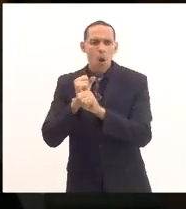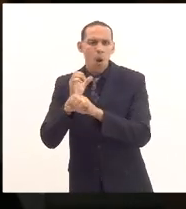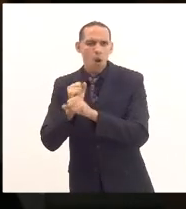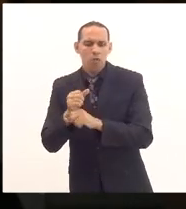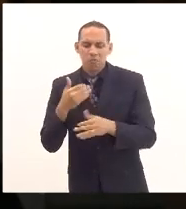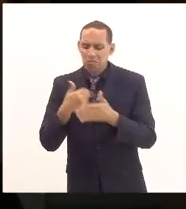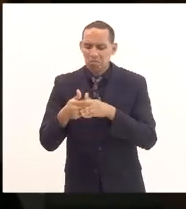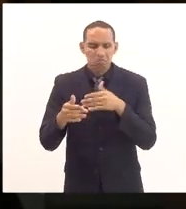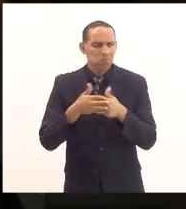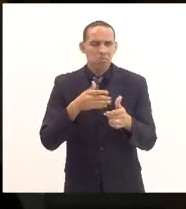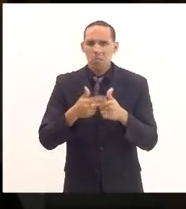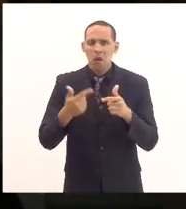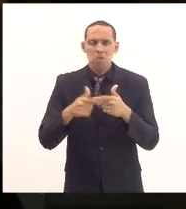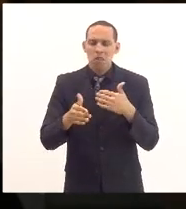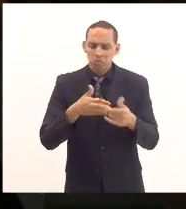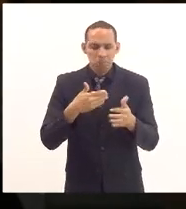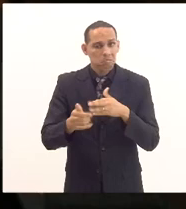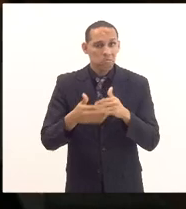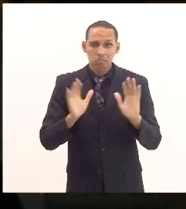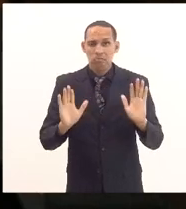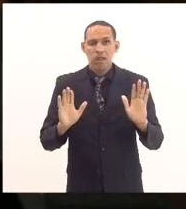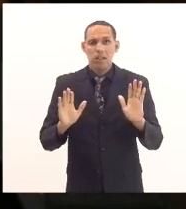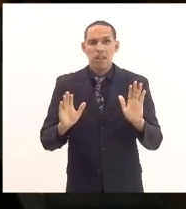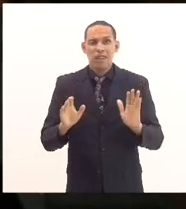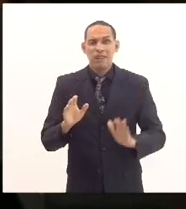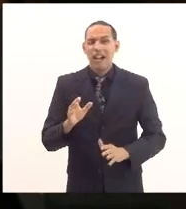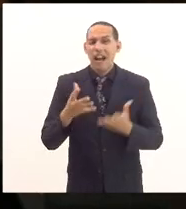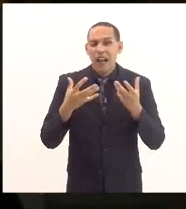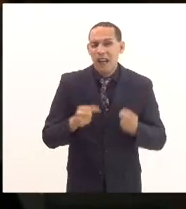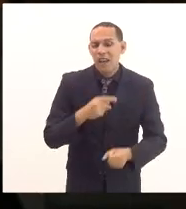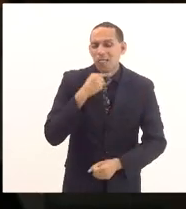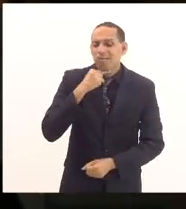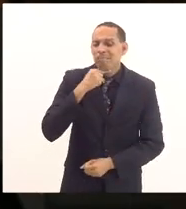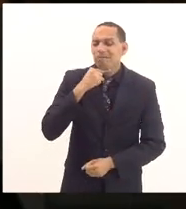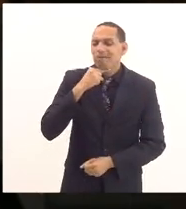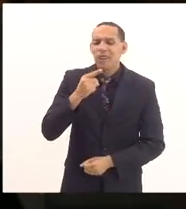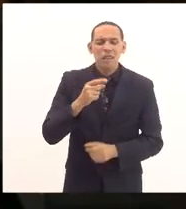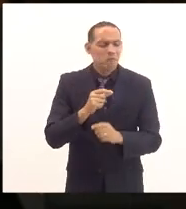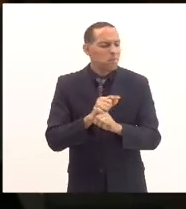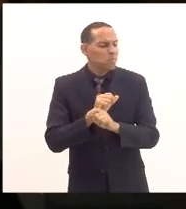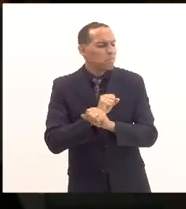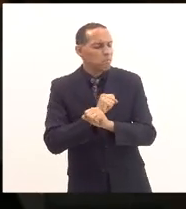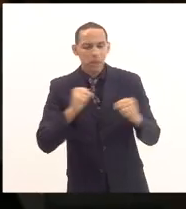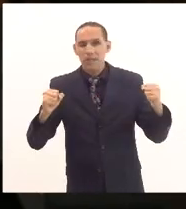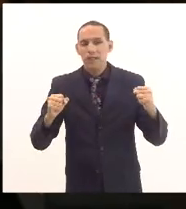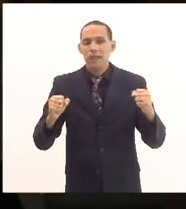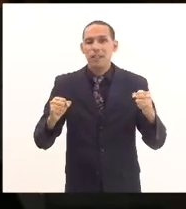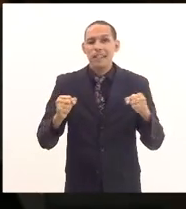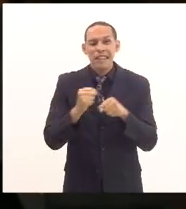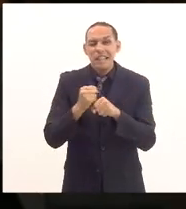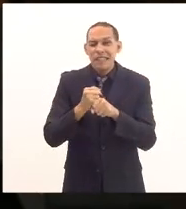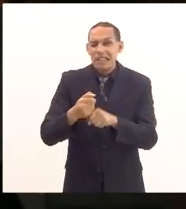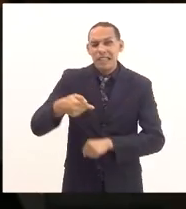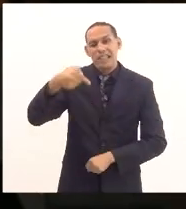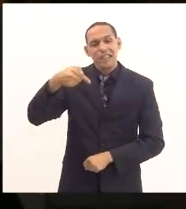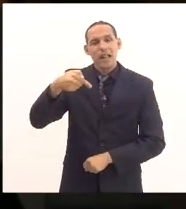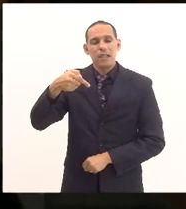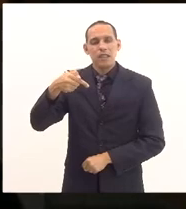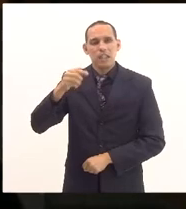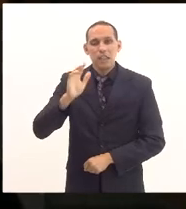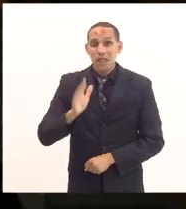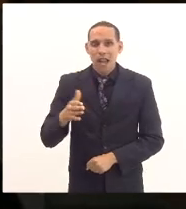qualquer que seja o problema, é inadmissível que, passado